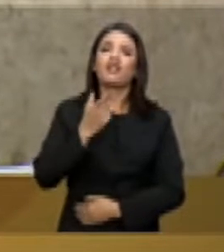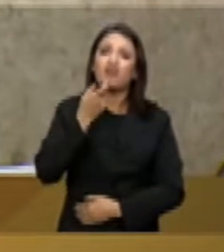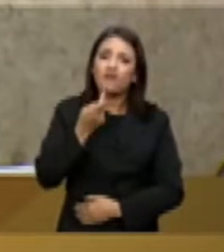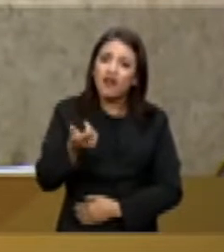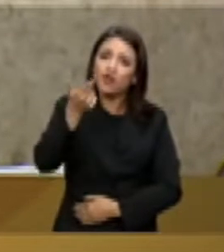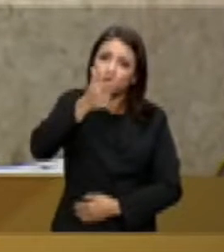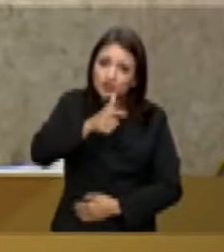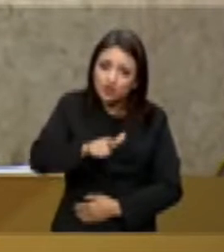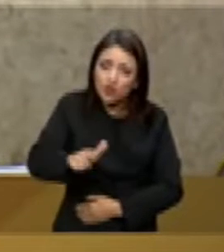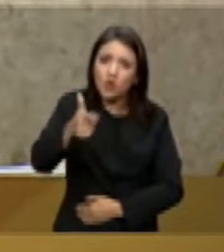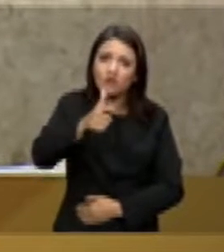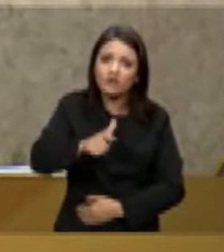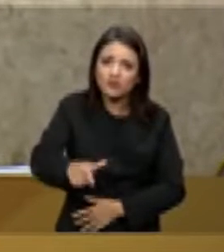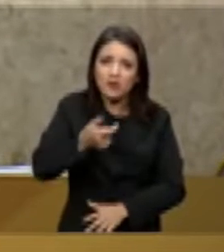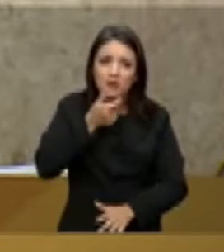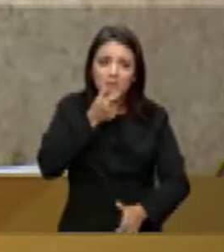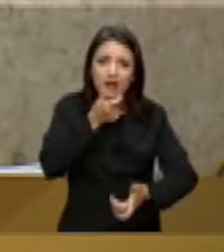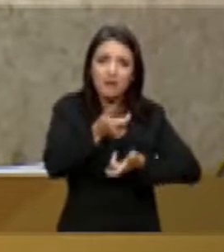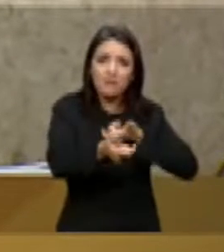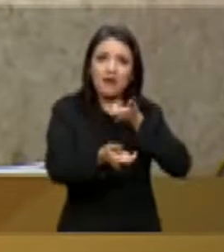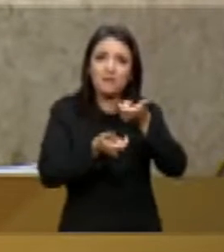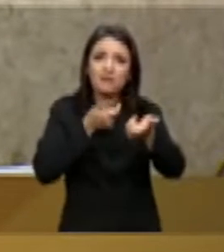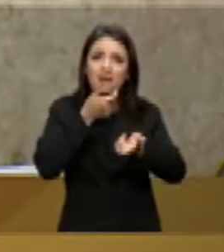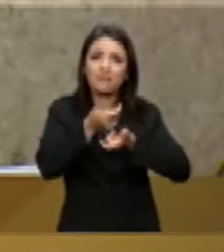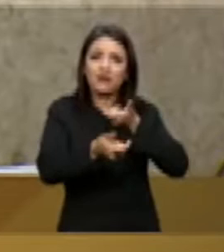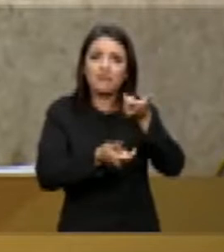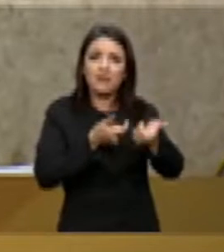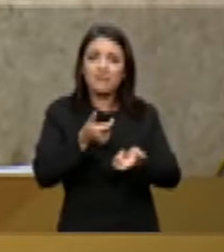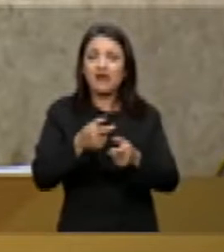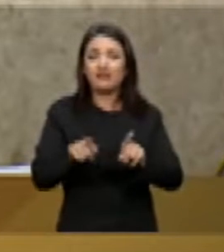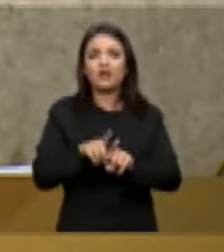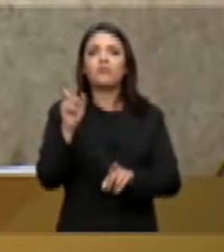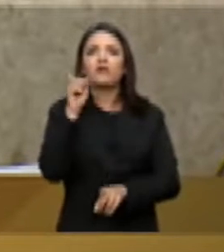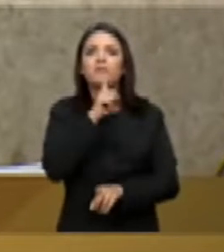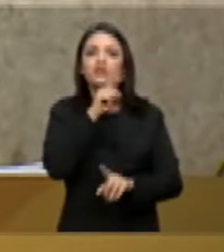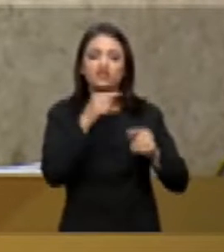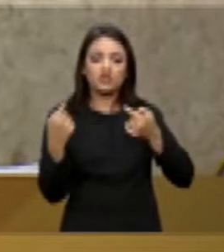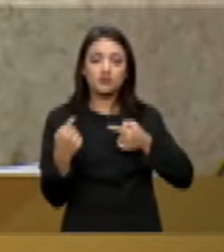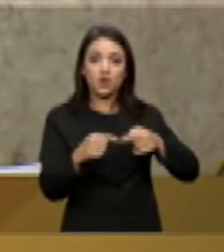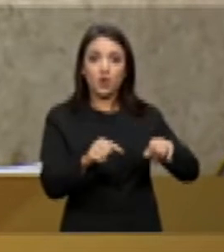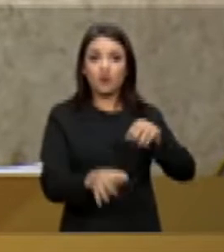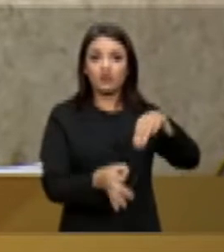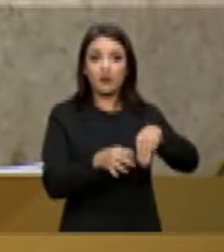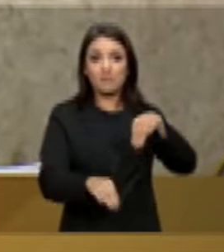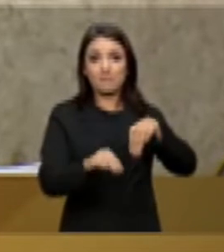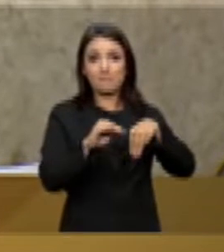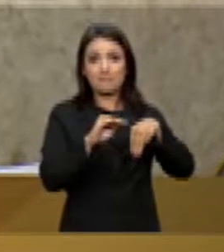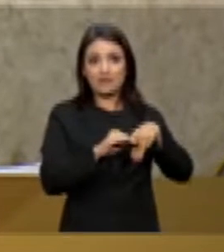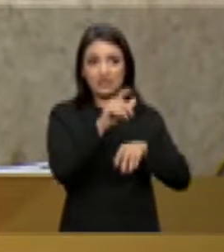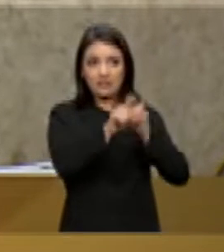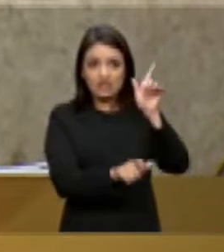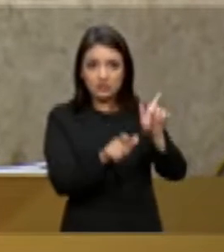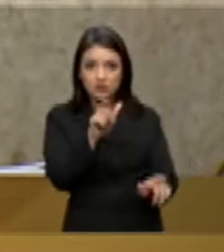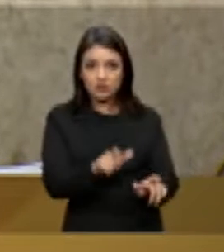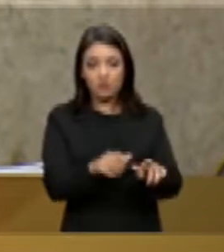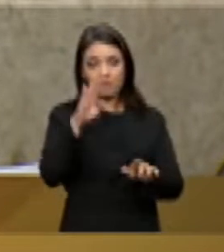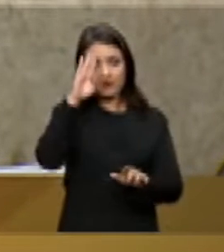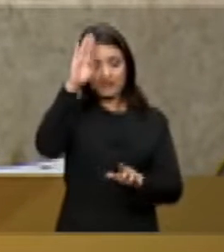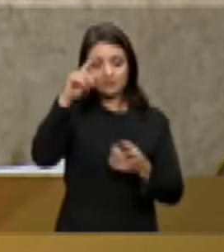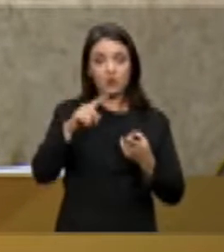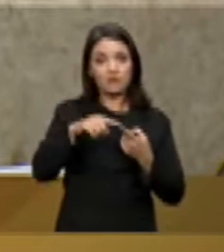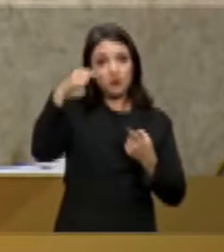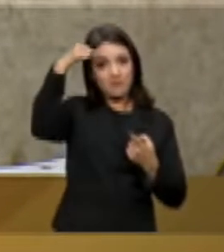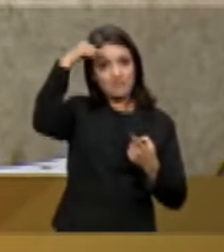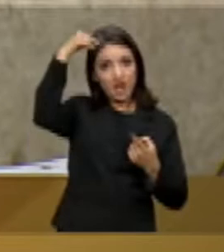ataques de inverdades a integrantes desta corte, em especial os ministros Luiz Roberto